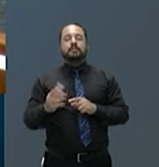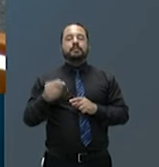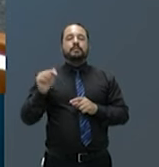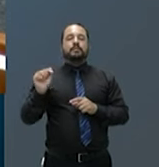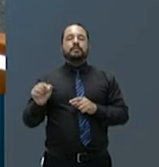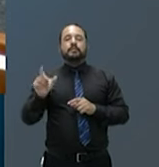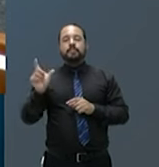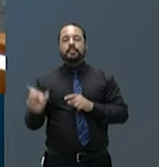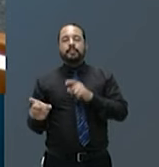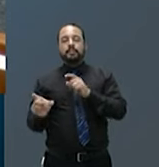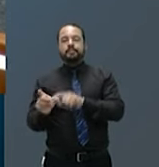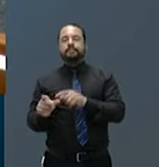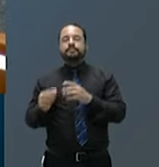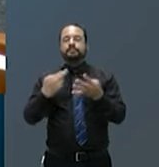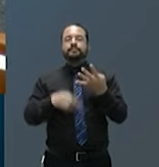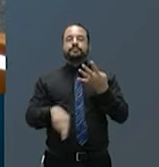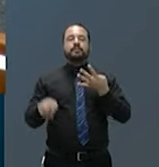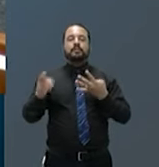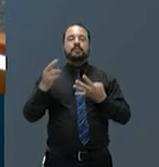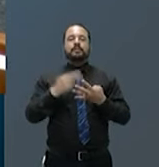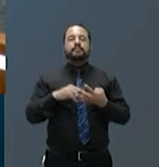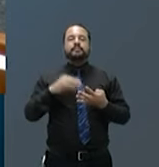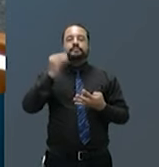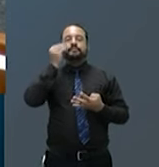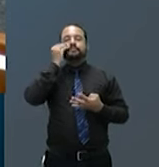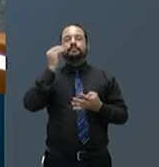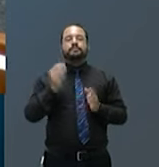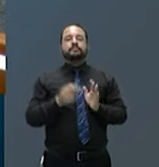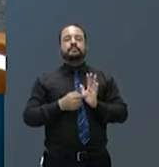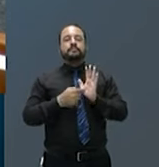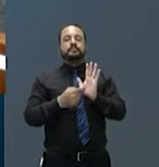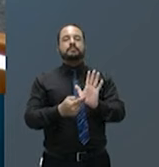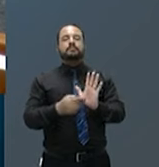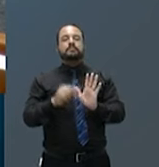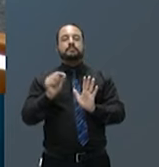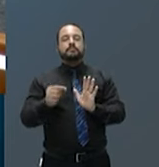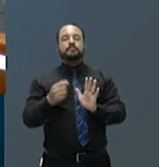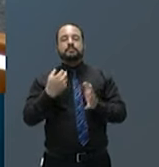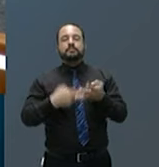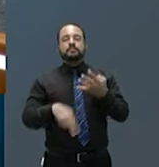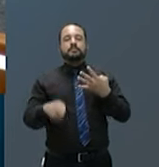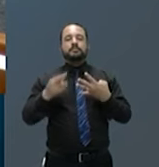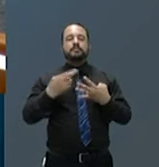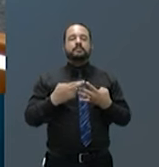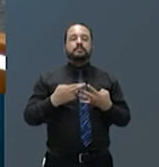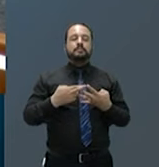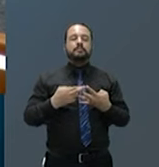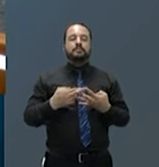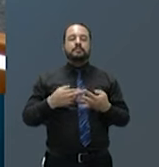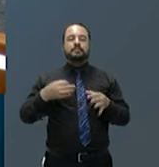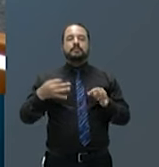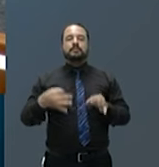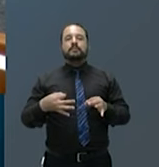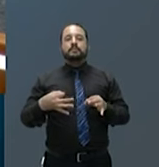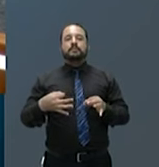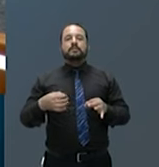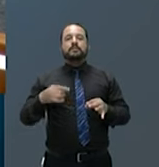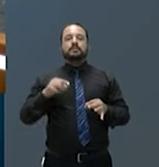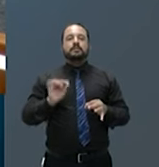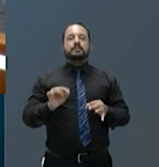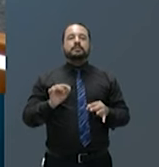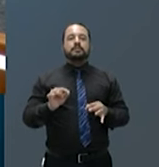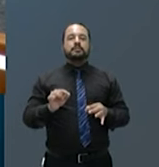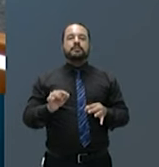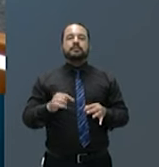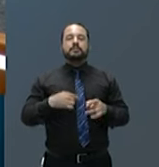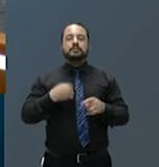parte no recurso e demonstrar a adequada dialeticidade entre o caso concreto e o precedente qualificado, apresentando a